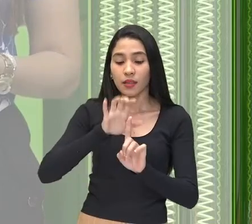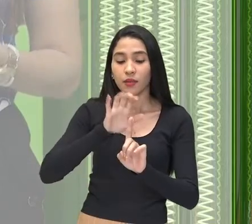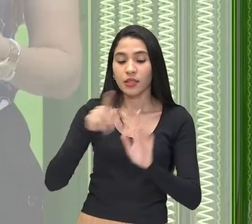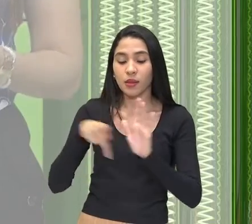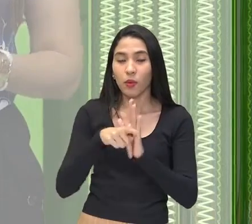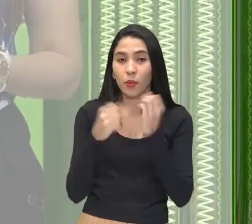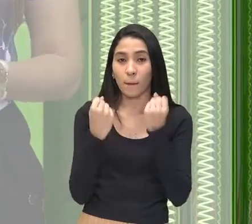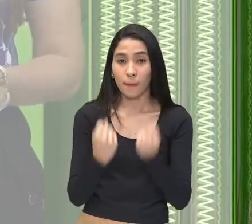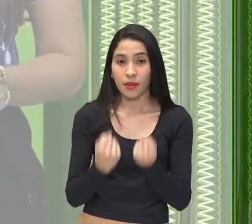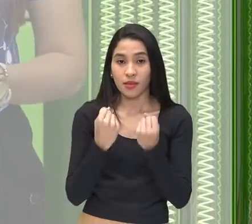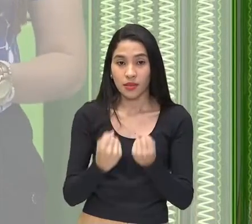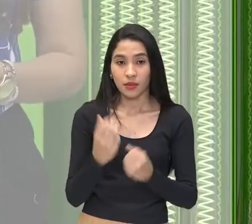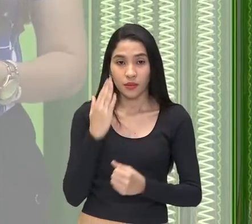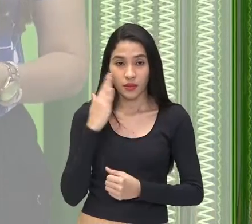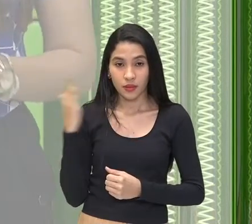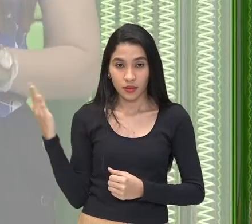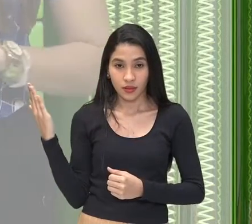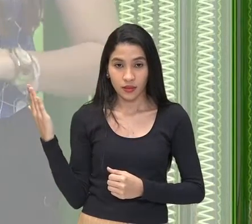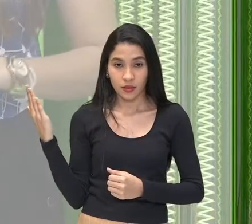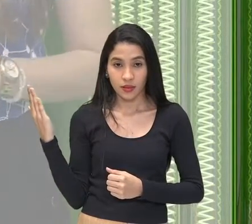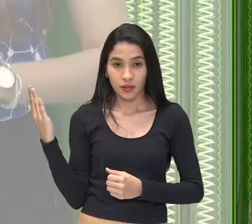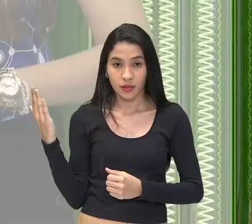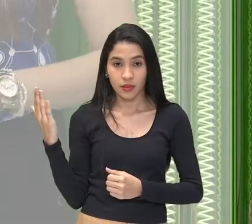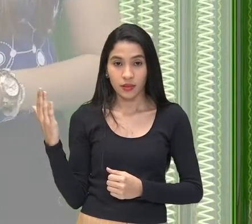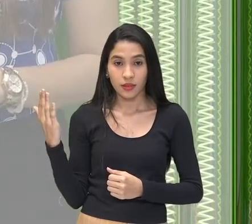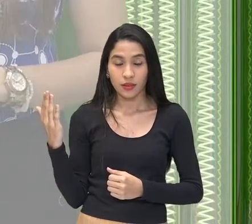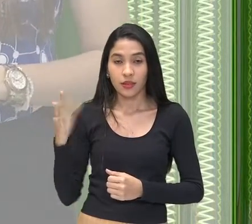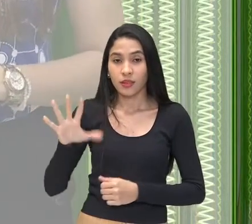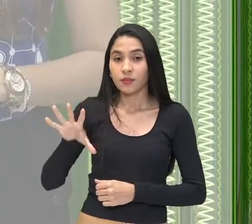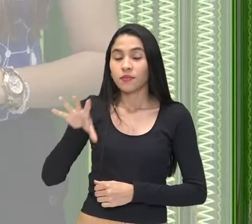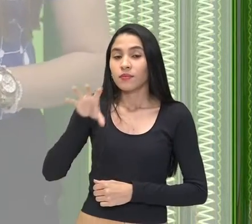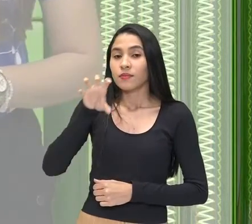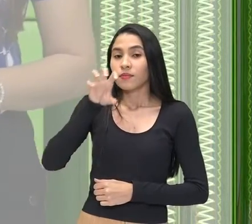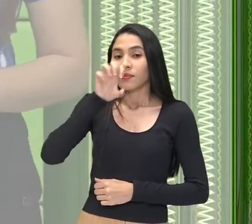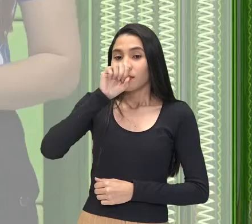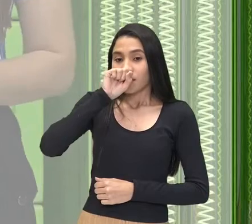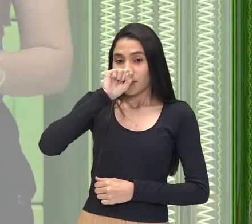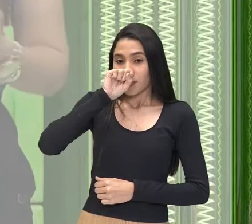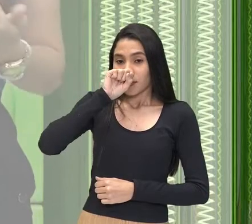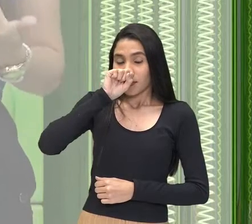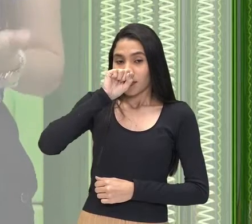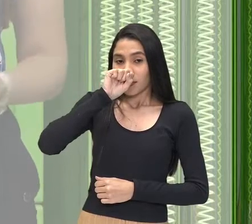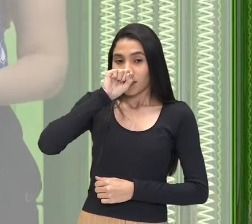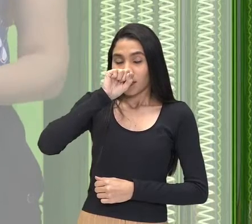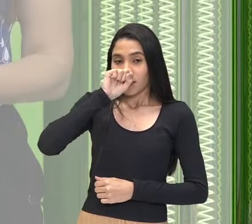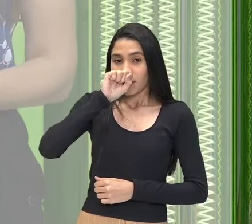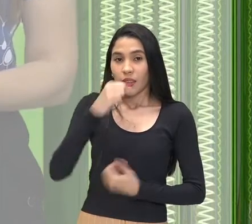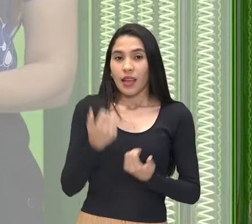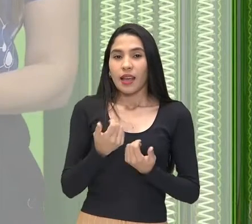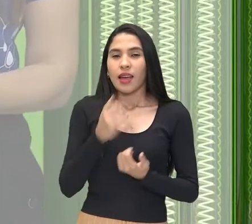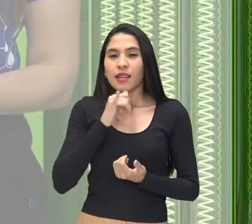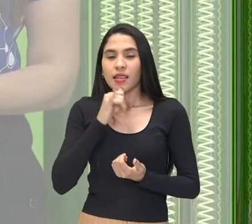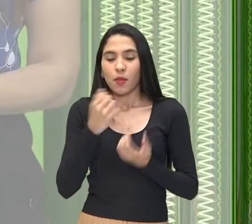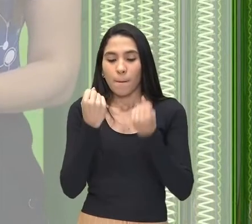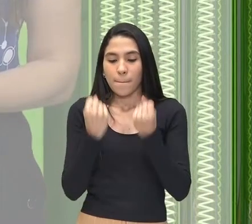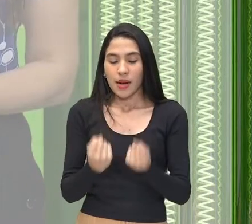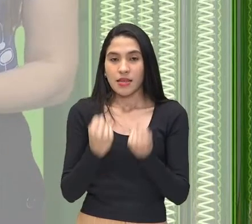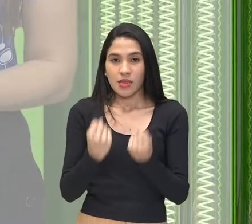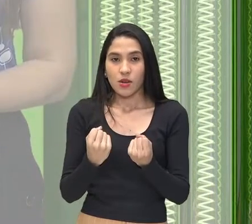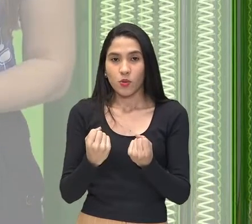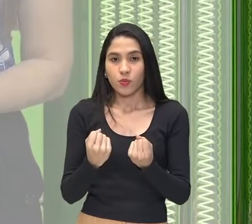pressão atmosférica é na nossa respiração, né? Então, a pressão